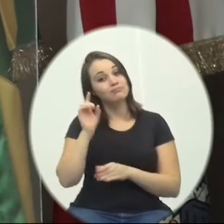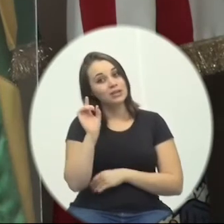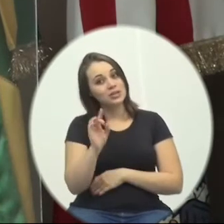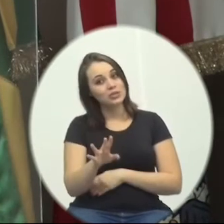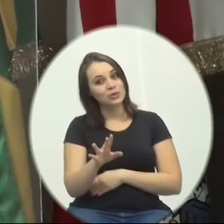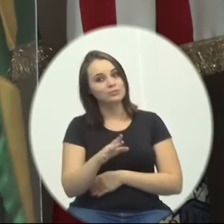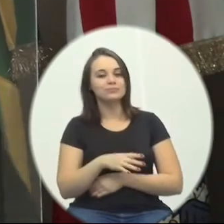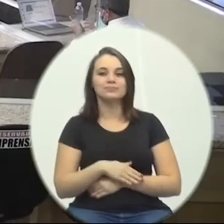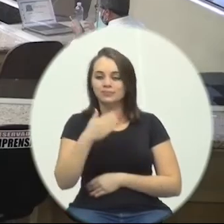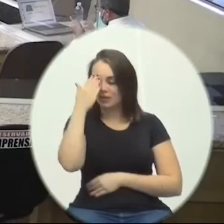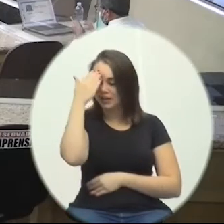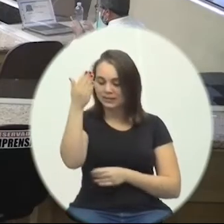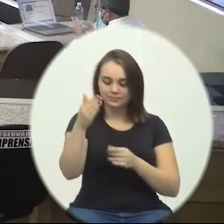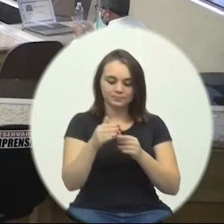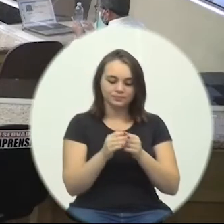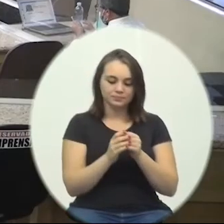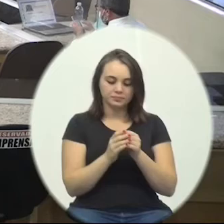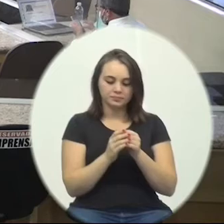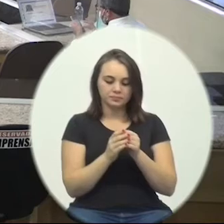senhor presidente. Obrigado.